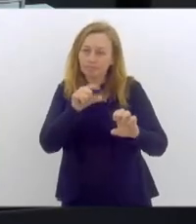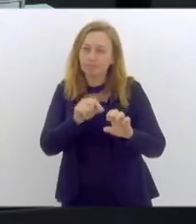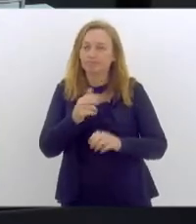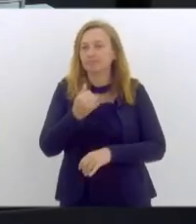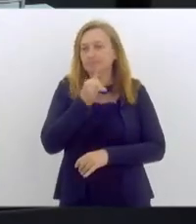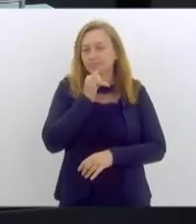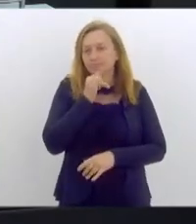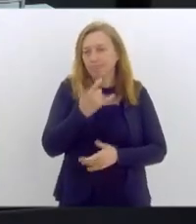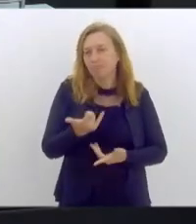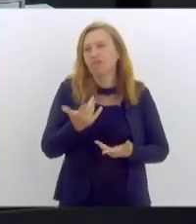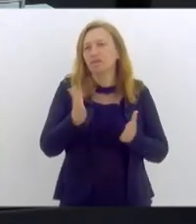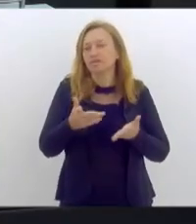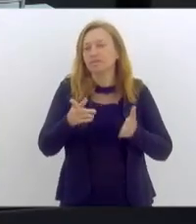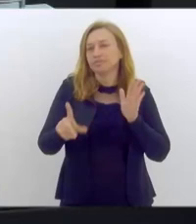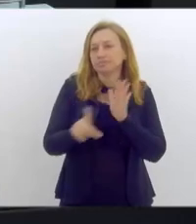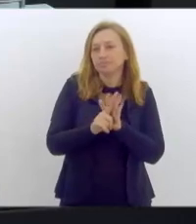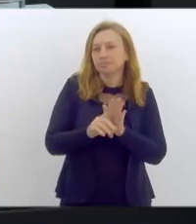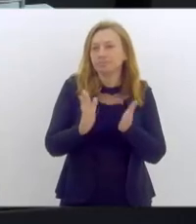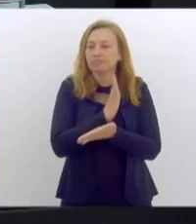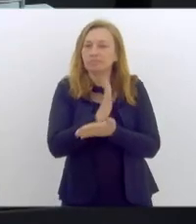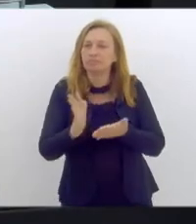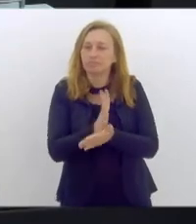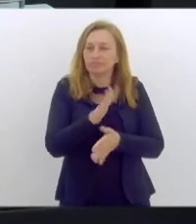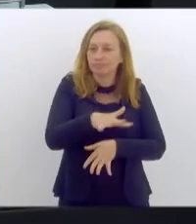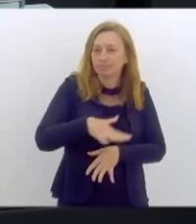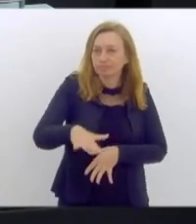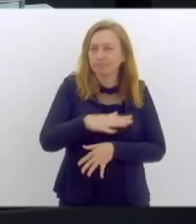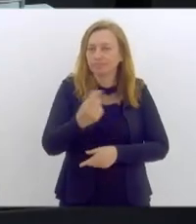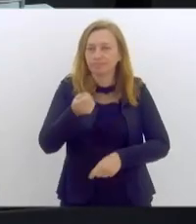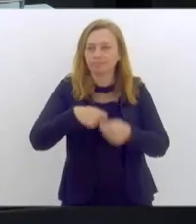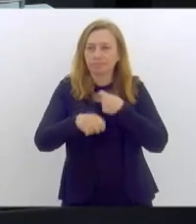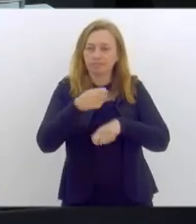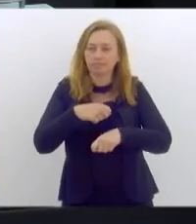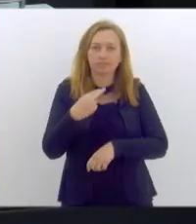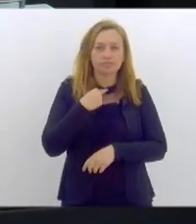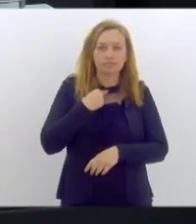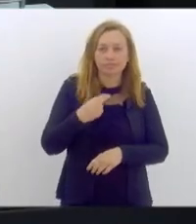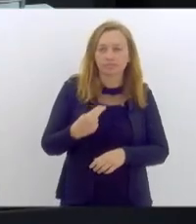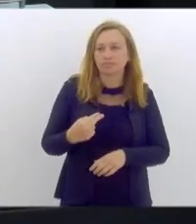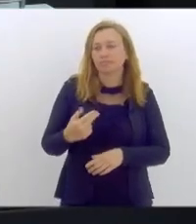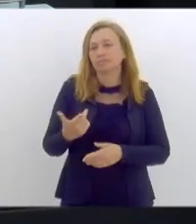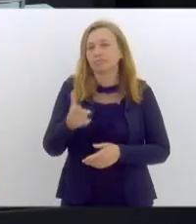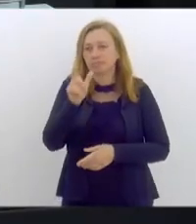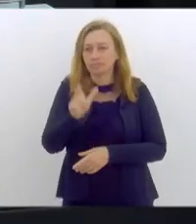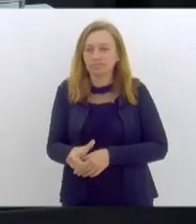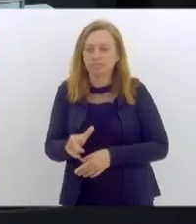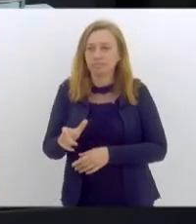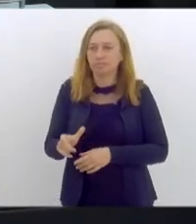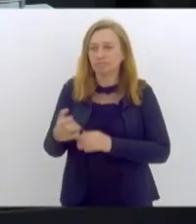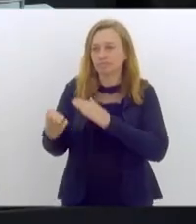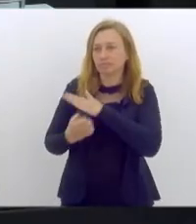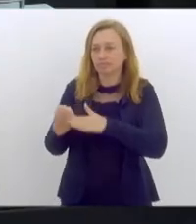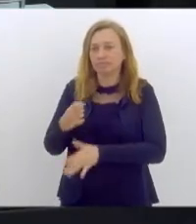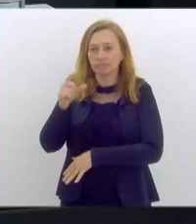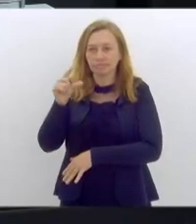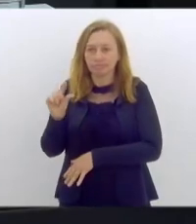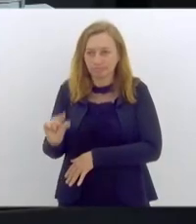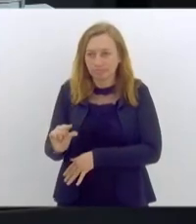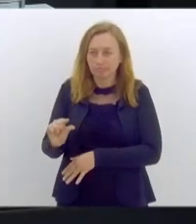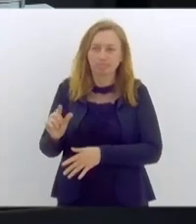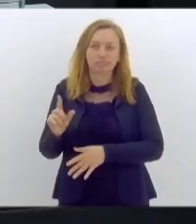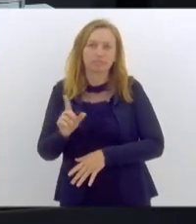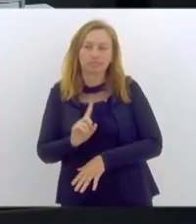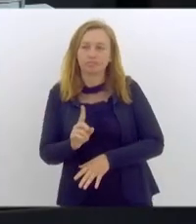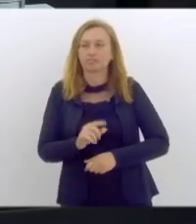por exemplo a lei já fala que alguns setores da economia não podem ser pequeno empresário né pela pela sua característica instituição bancária